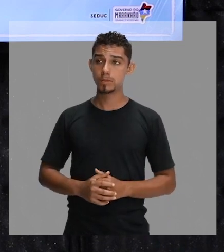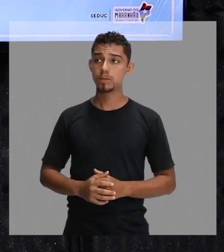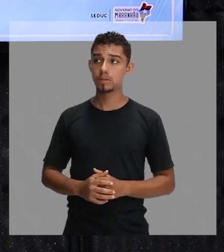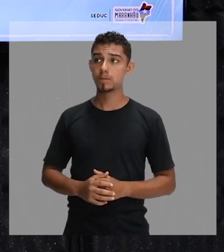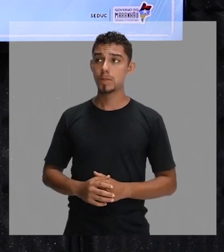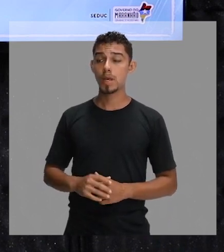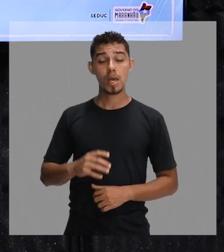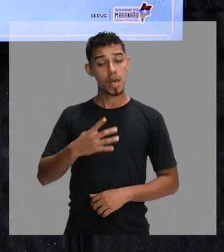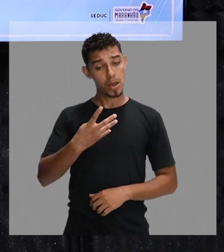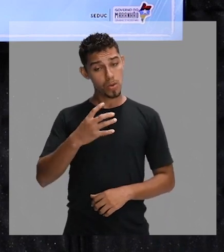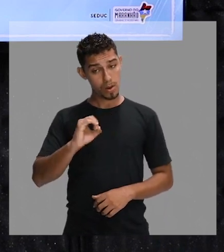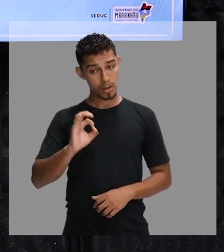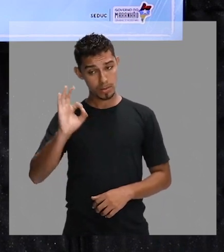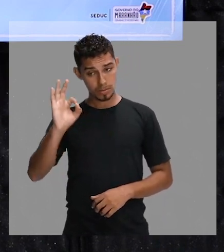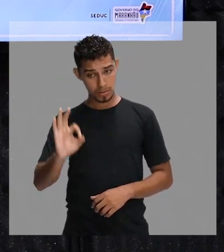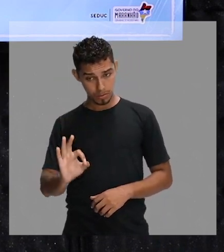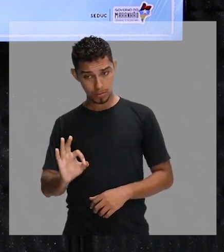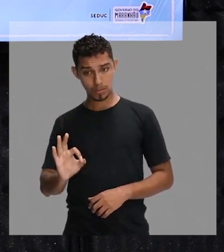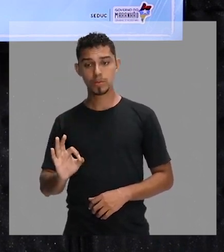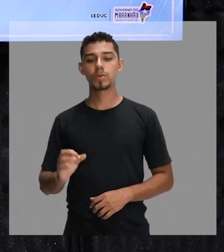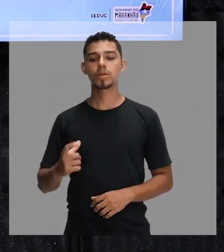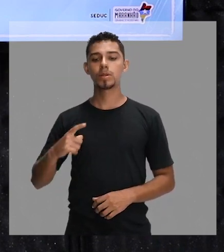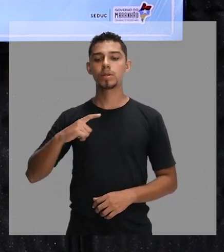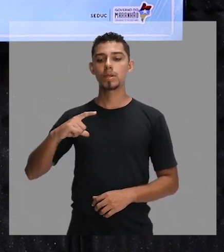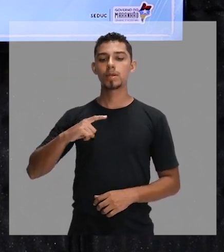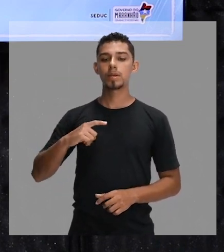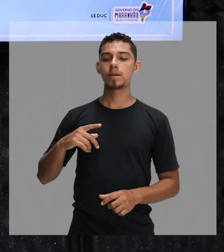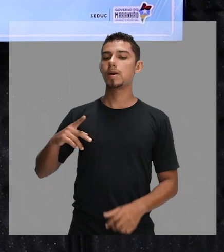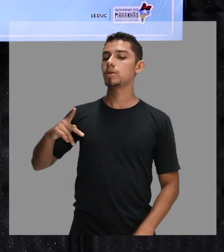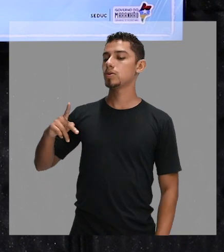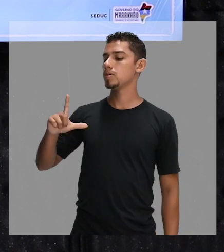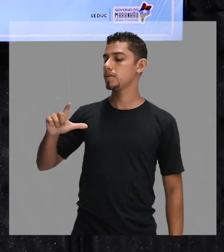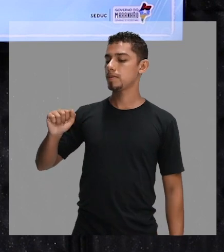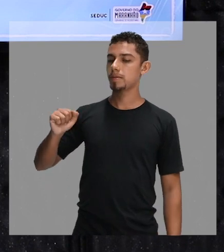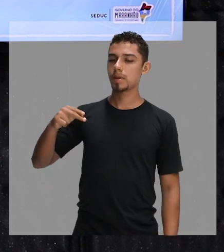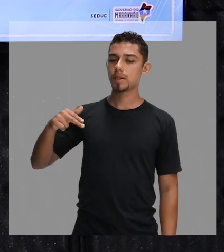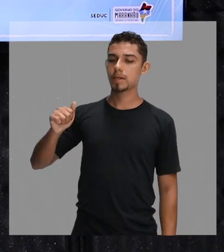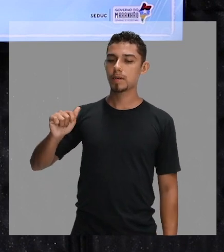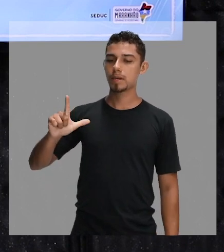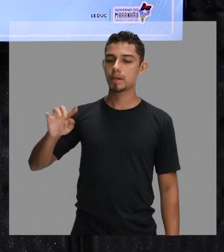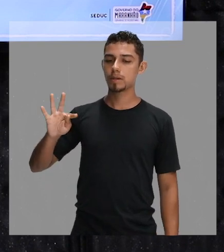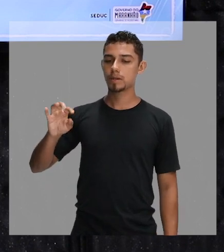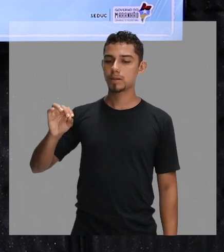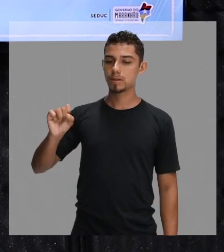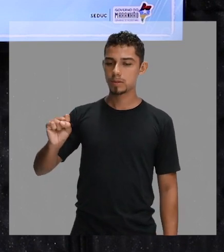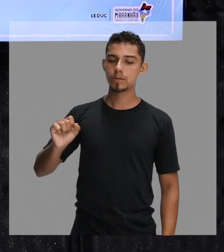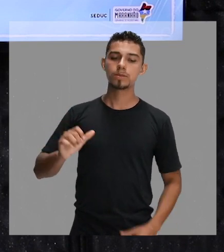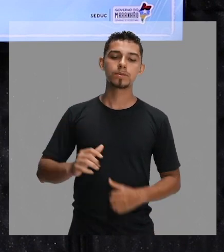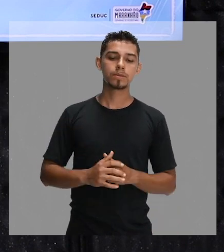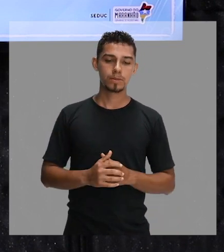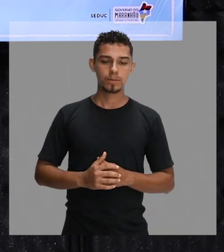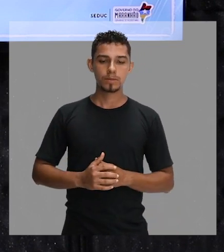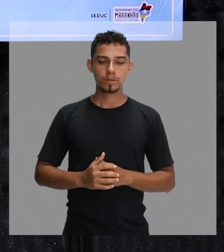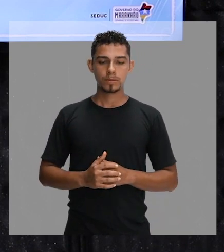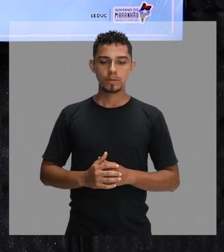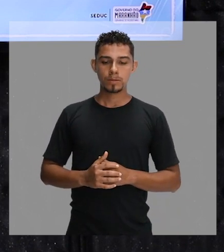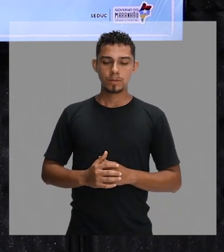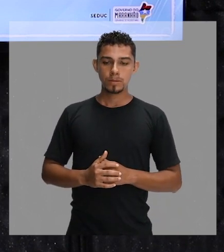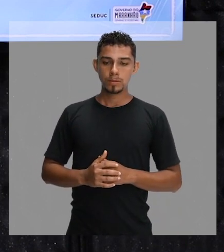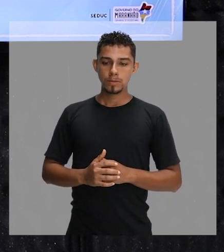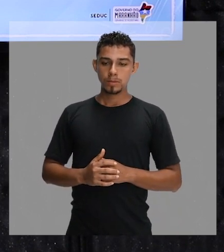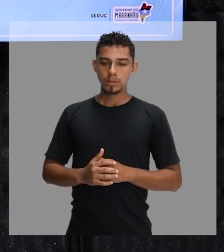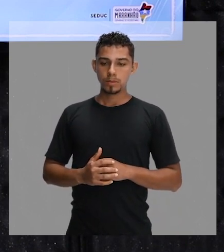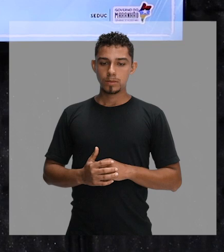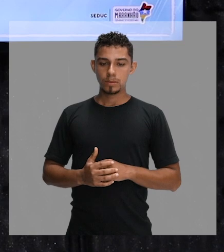e 40% do nosso território é formado por planaltos.